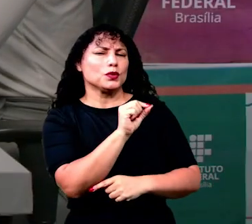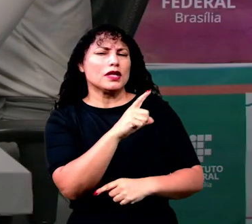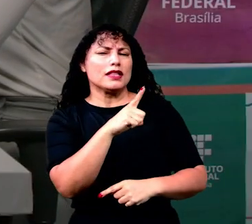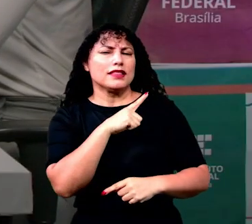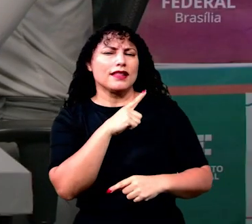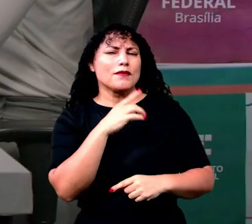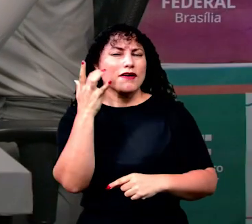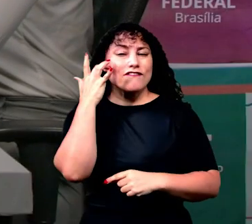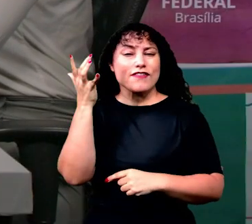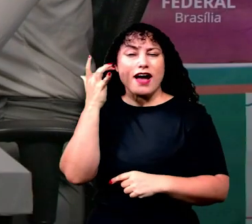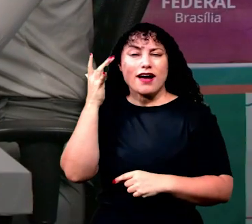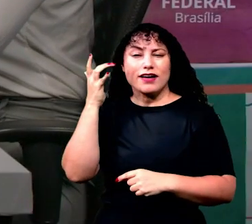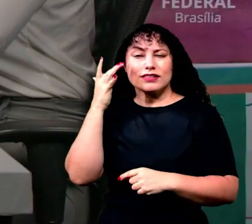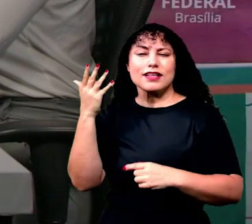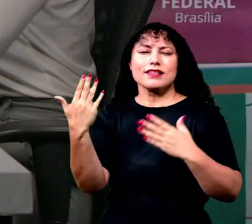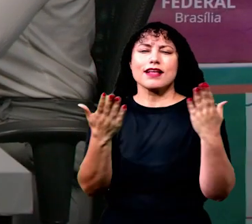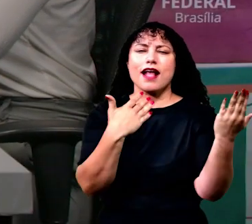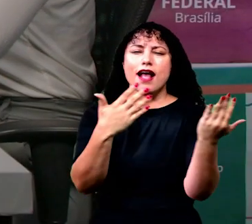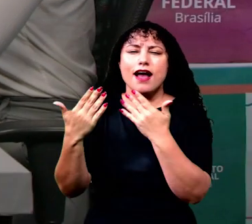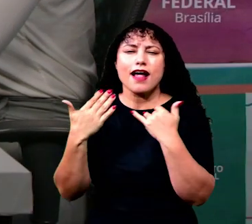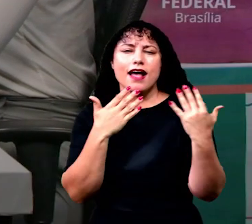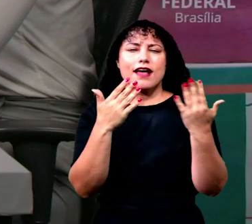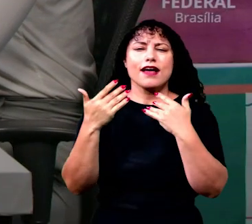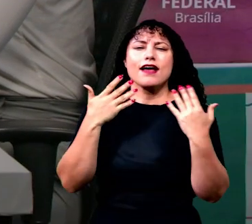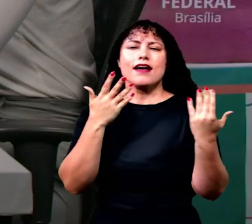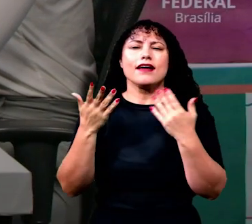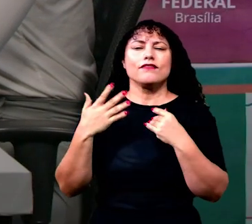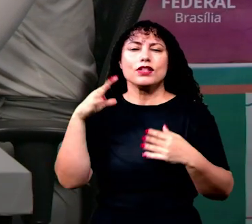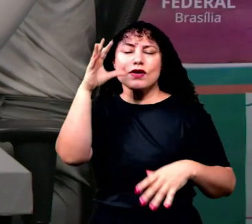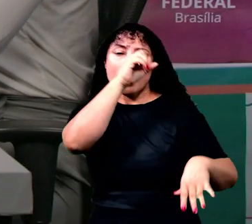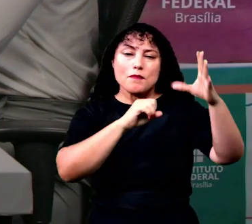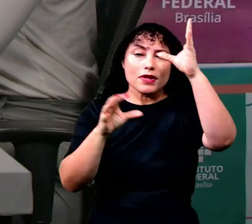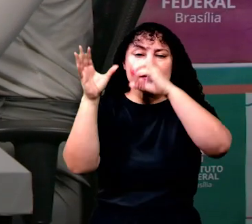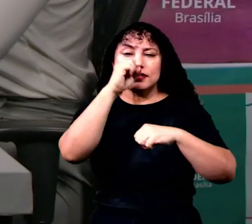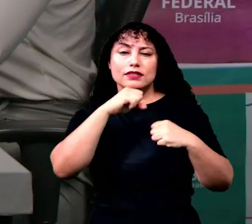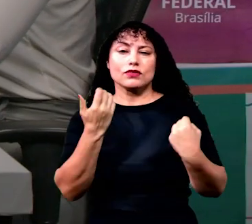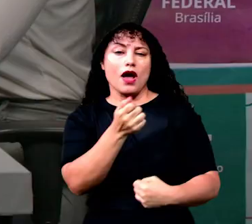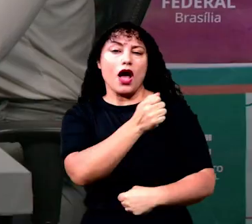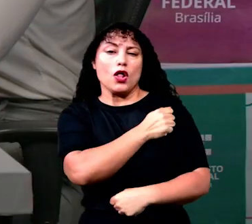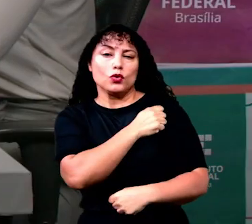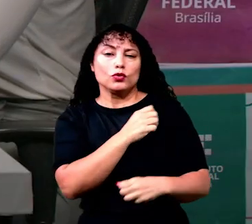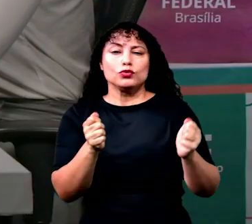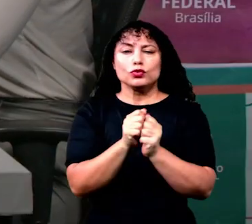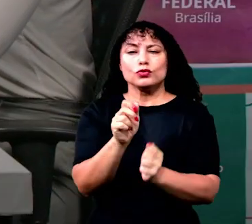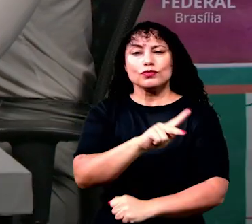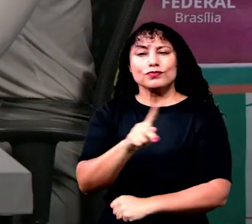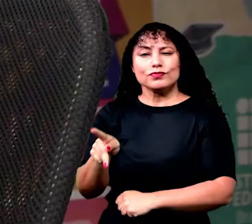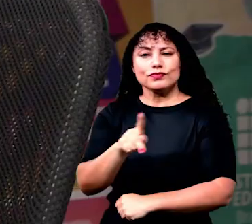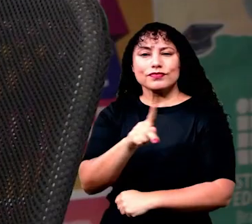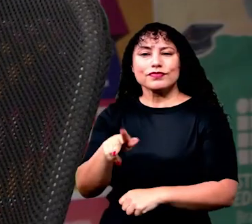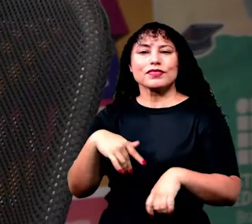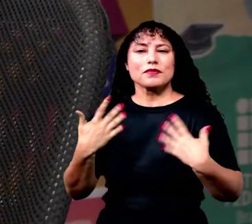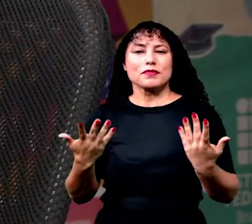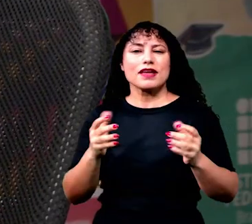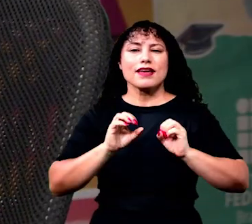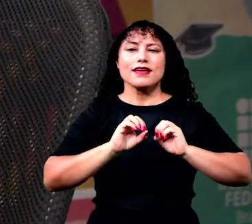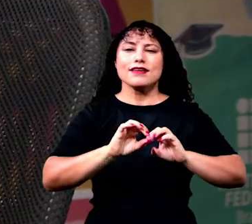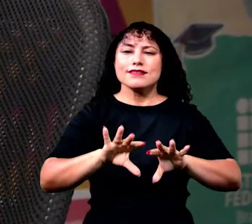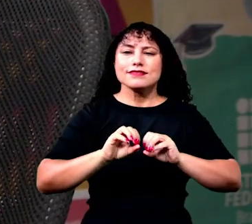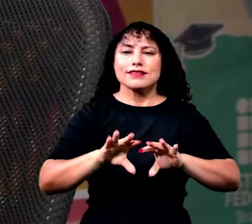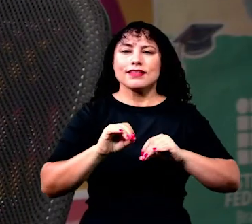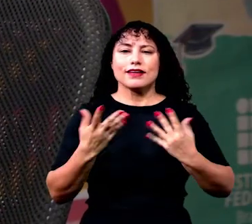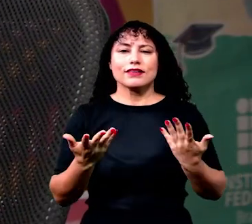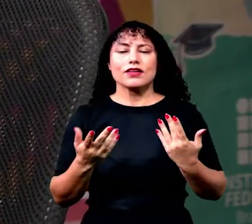uma facilidade na conversação, ela vem muito do aprendizado tanto do aluno, tanto do professor. Porque é ensinado que